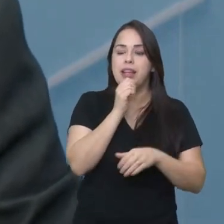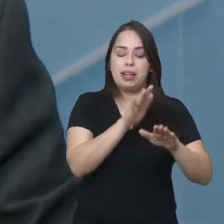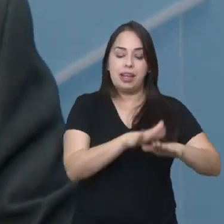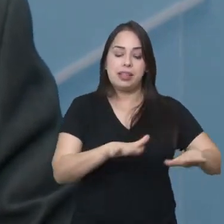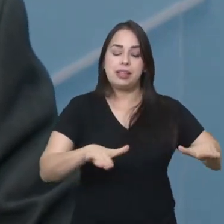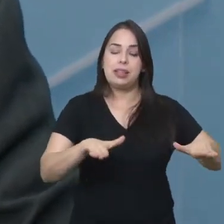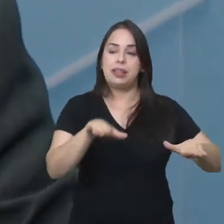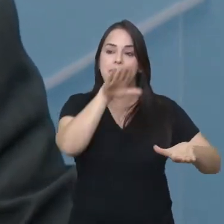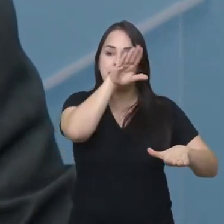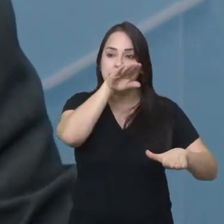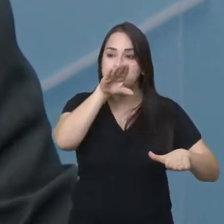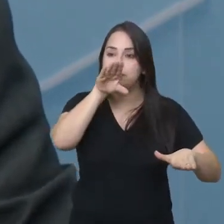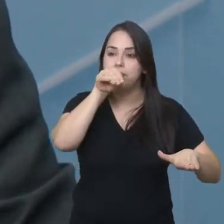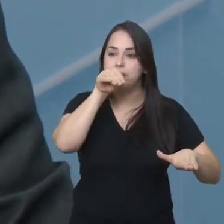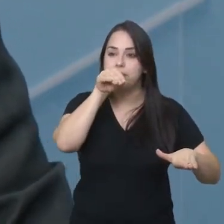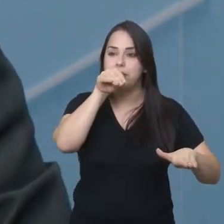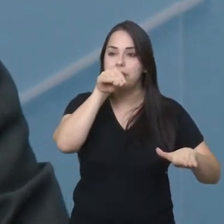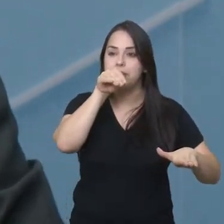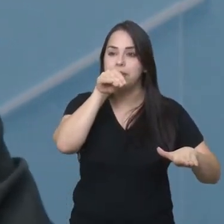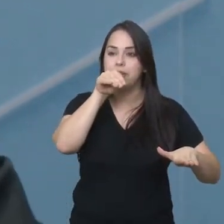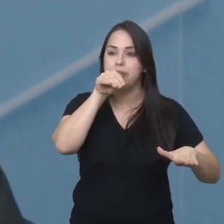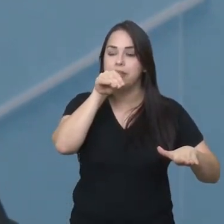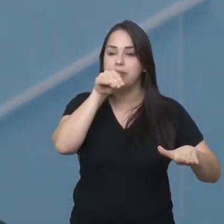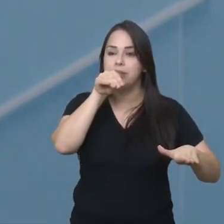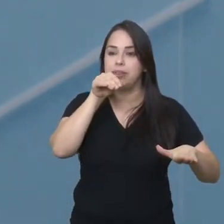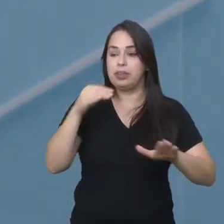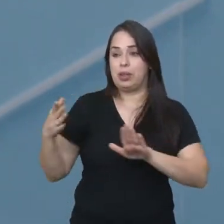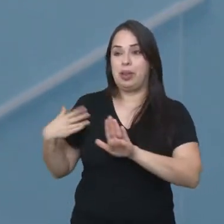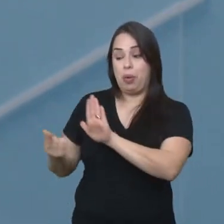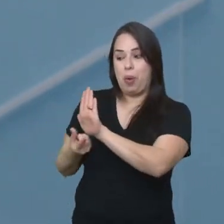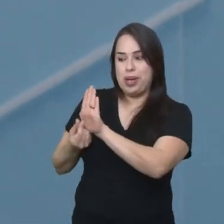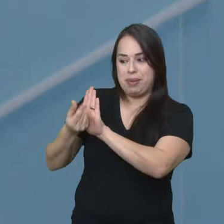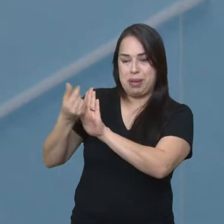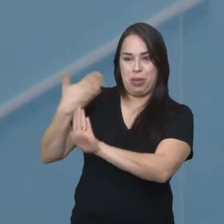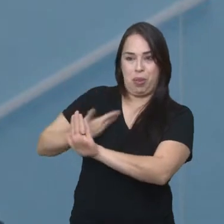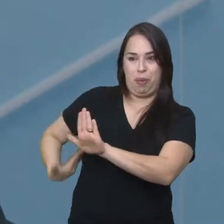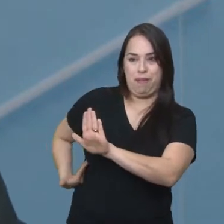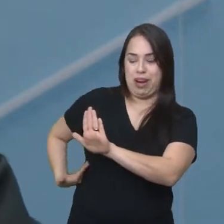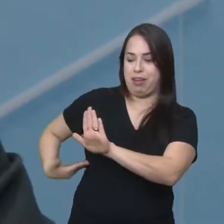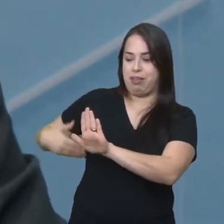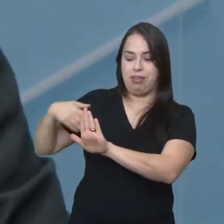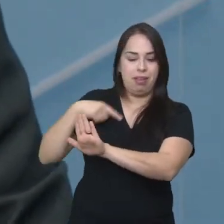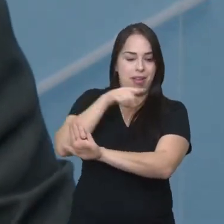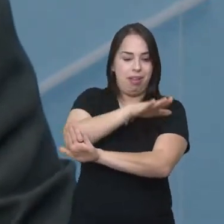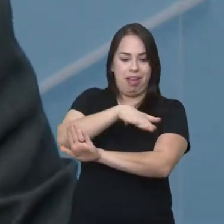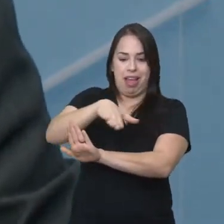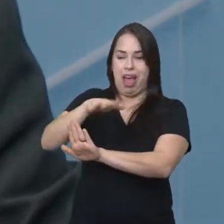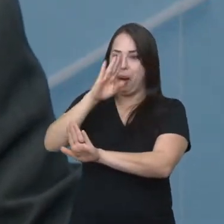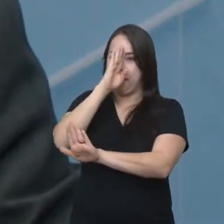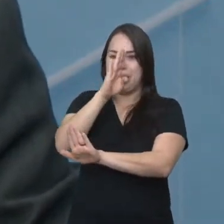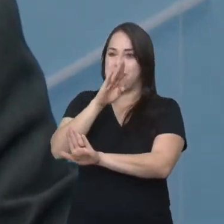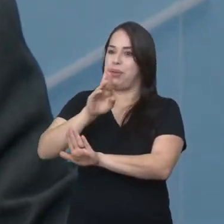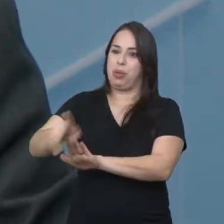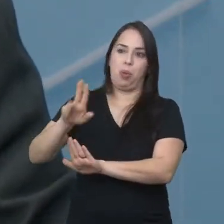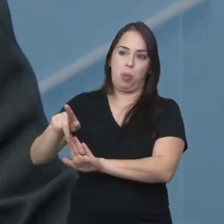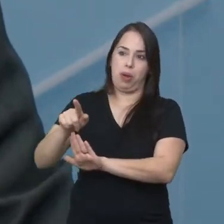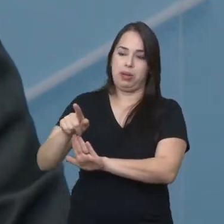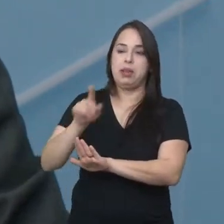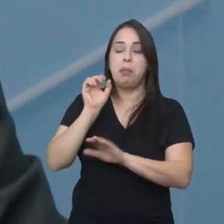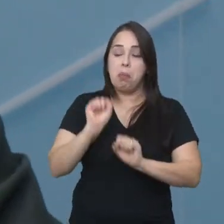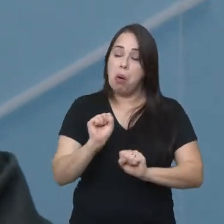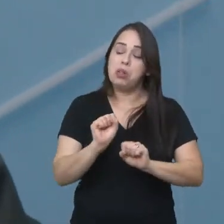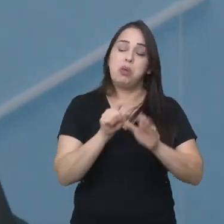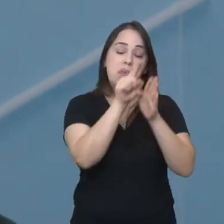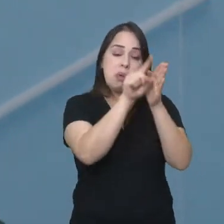criança e adolescente não é prioridade nos orçamentos públicos, né? Então você pode pegar o município, pode pegar o Estado, pode